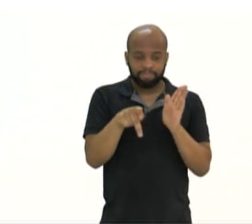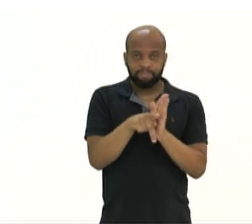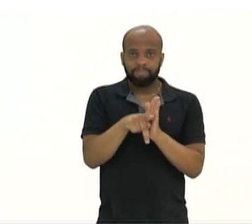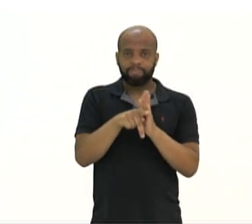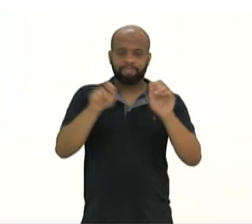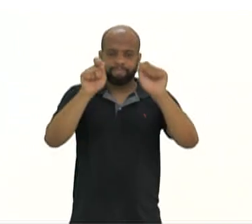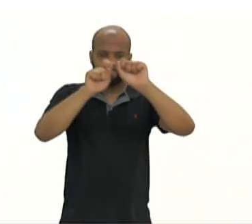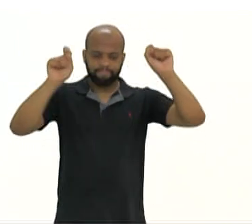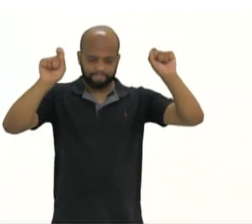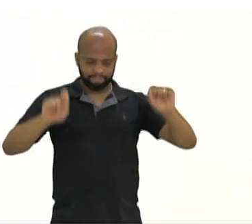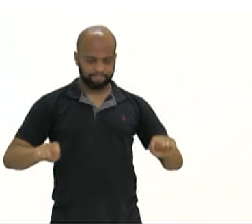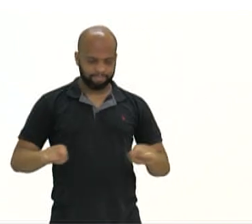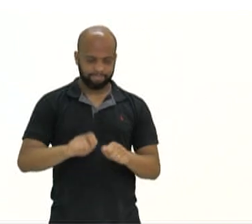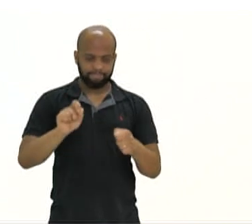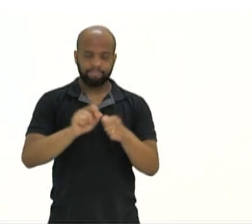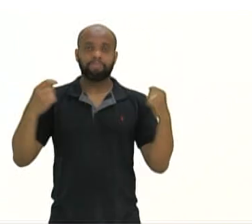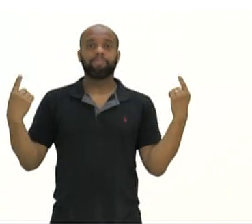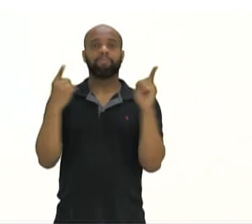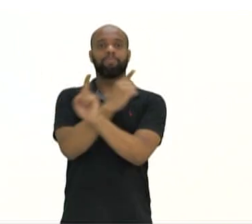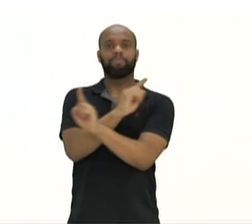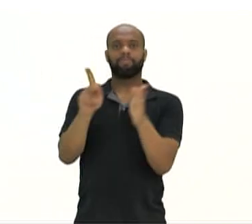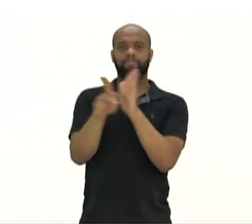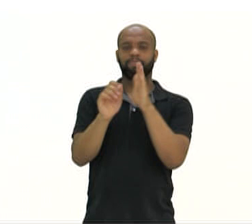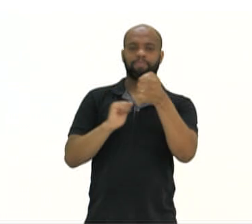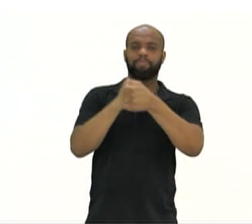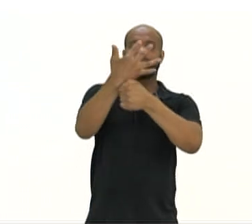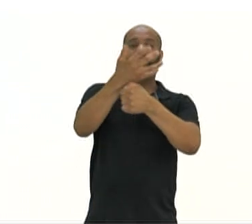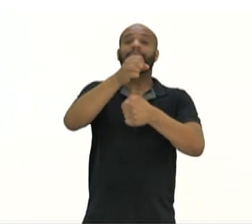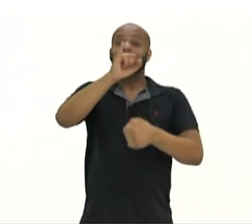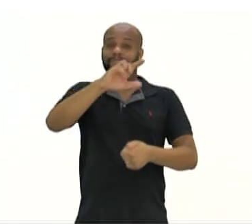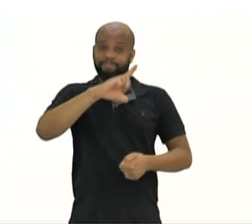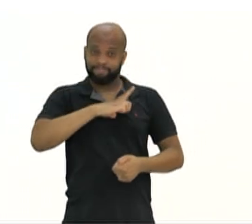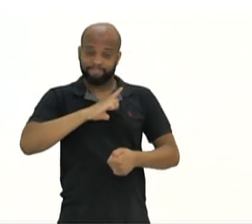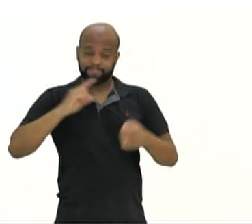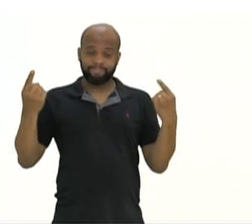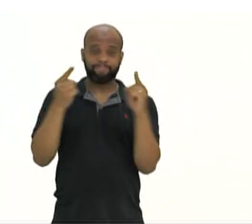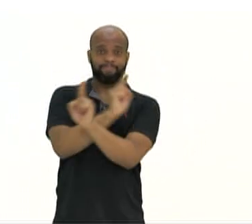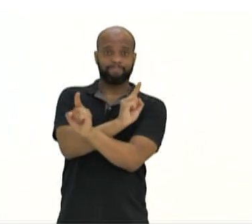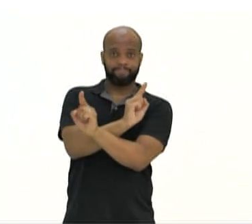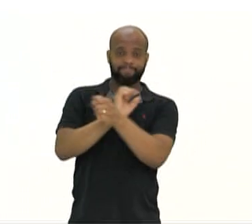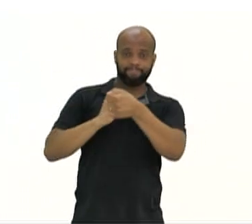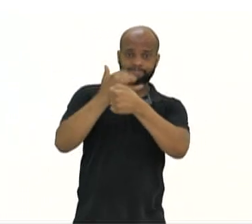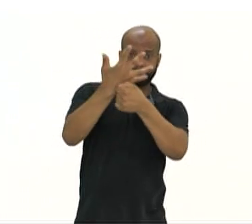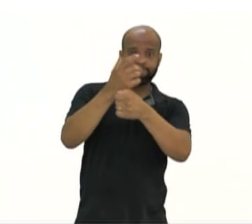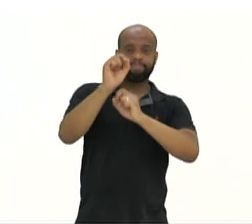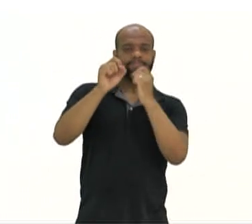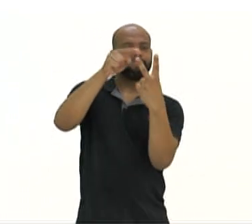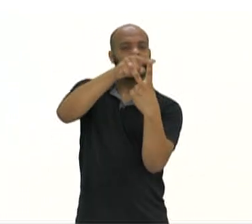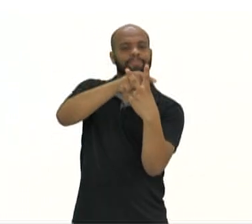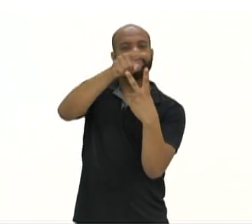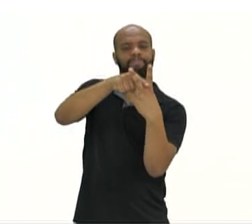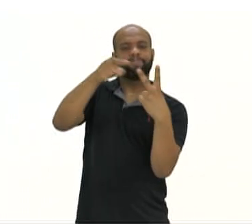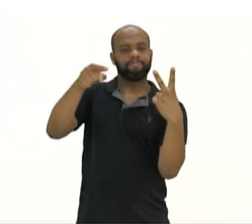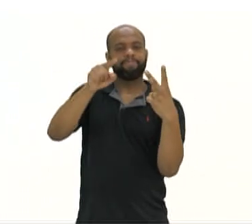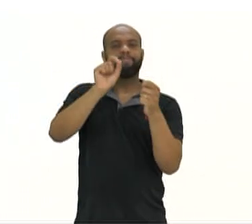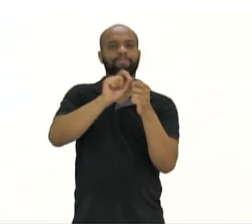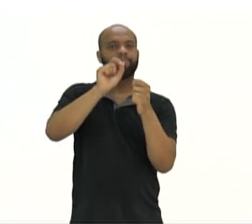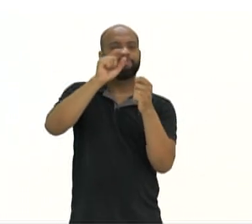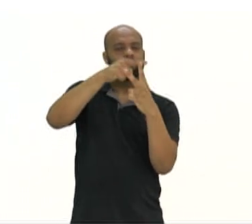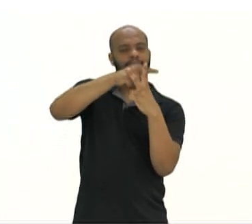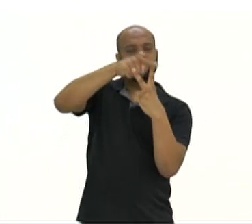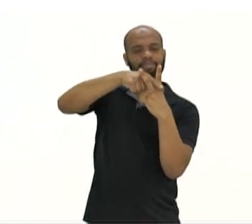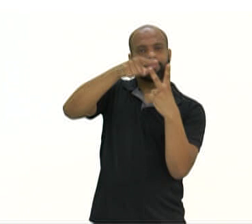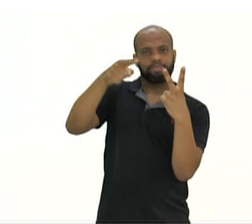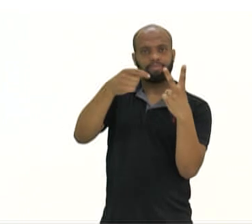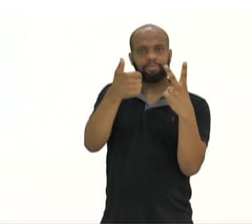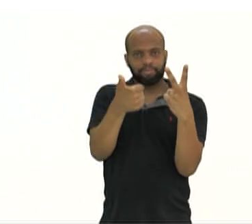faço a operação inversa da potenciação. Qual é a operação inversa? É a radiciação. Eu tiro a raiz